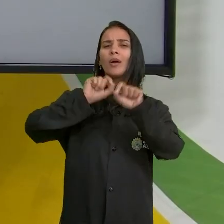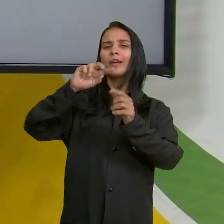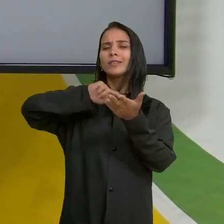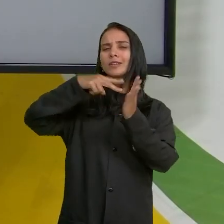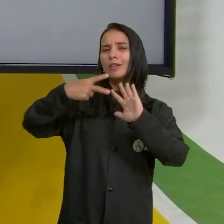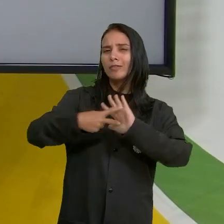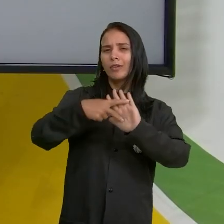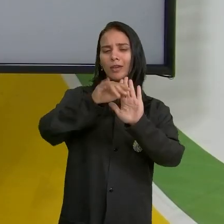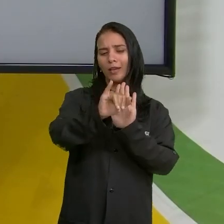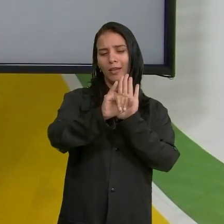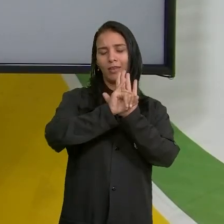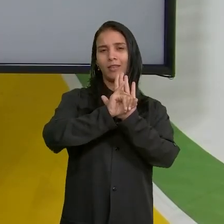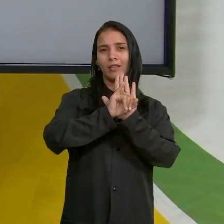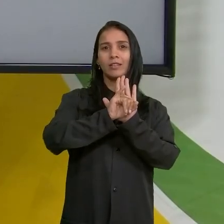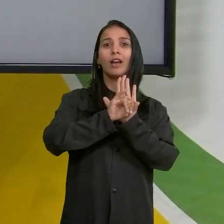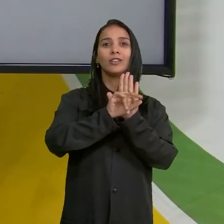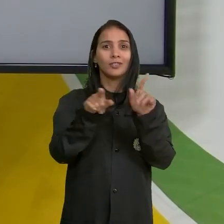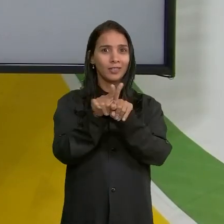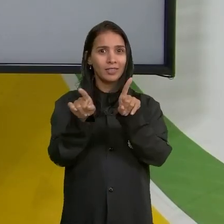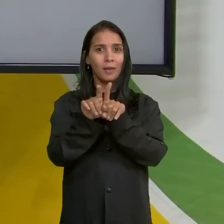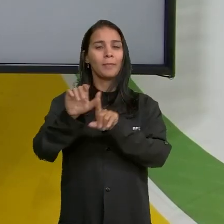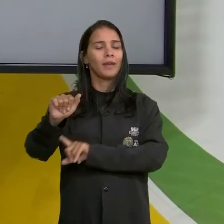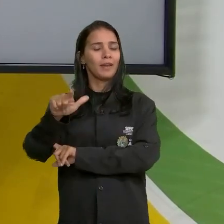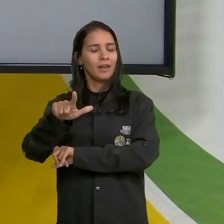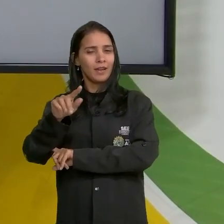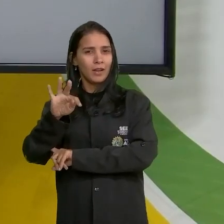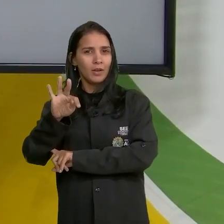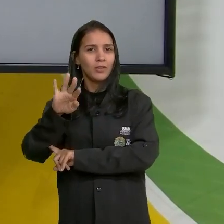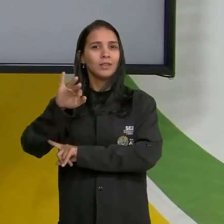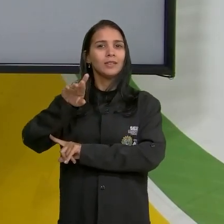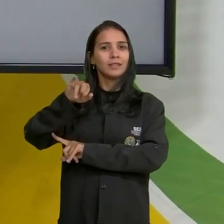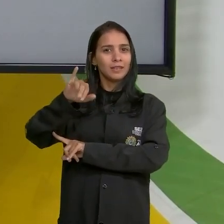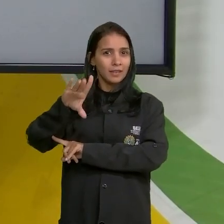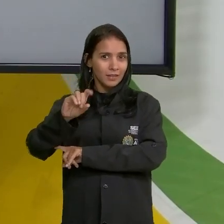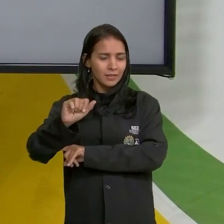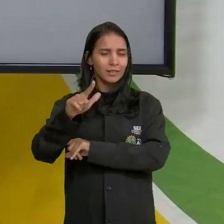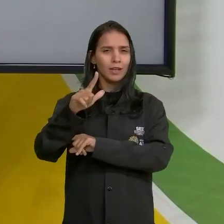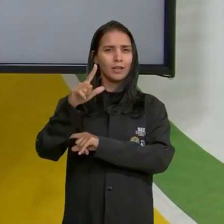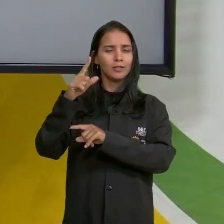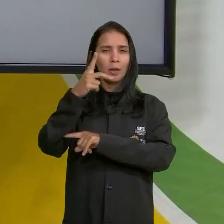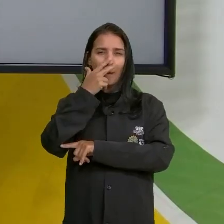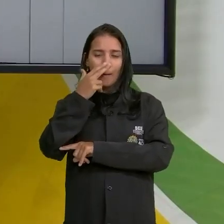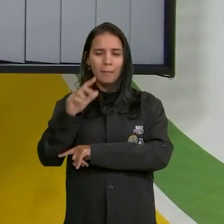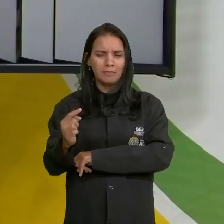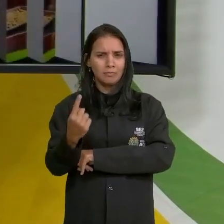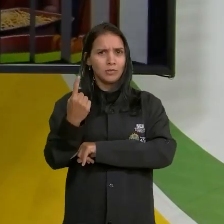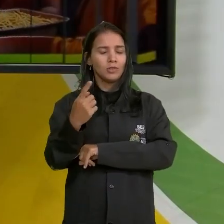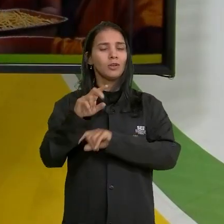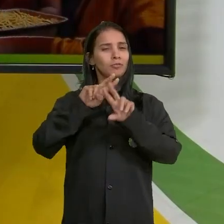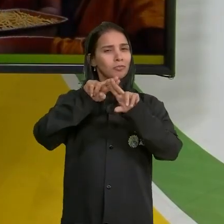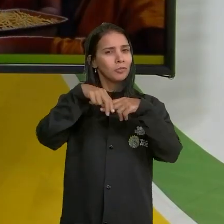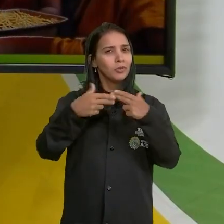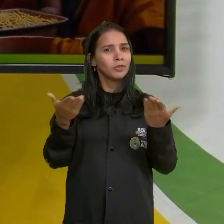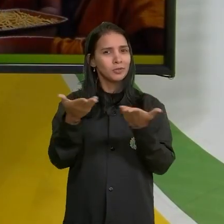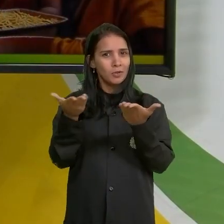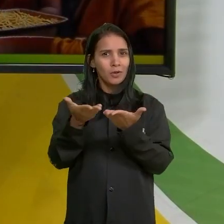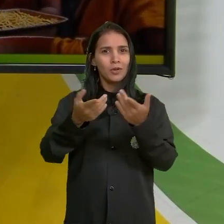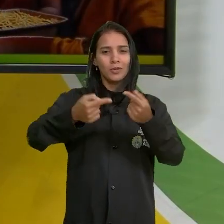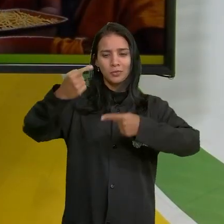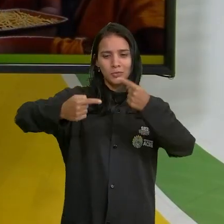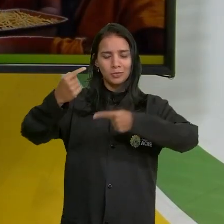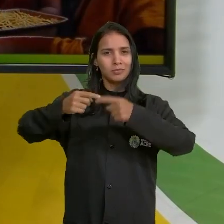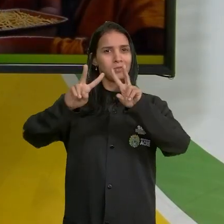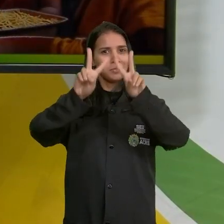menciona-se alteridade. E essa é a abordagem da nossa videoaula. Vamos começar. Eu estou